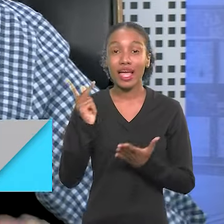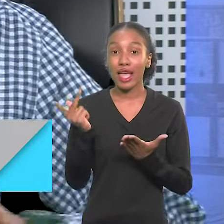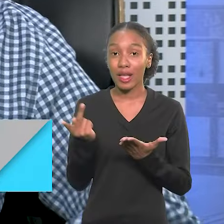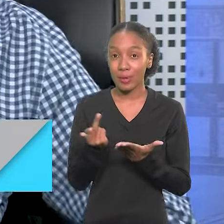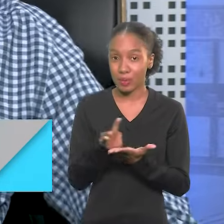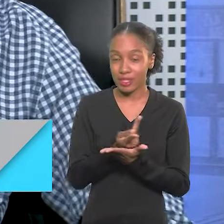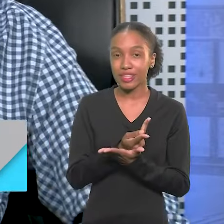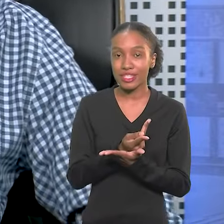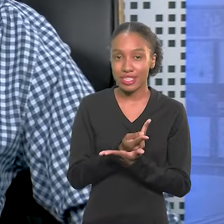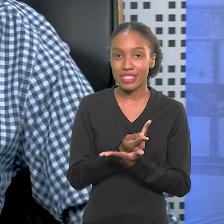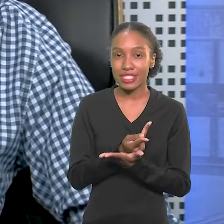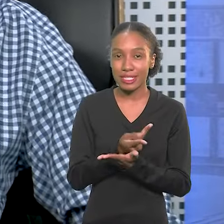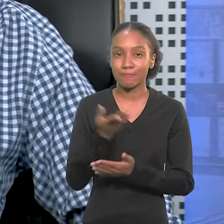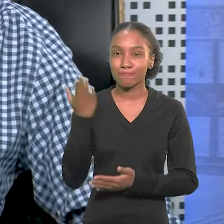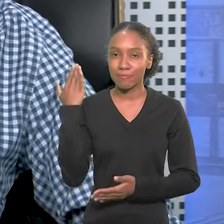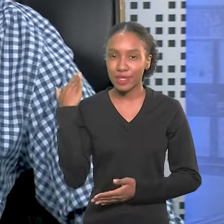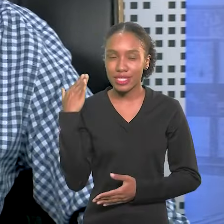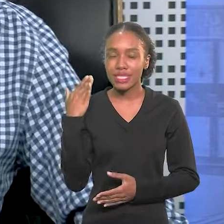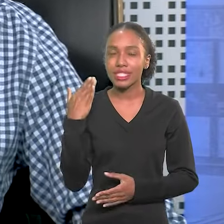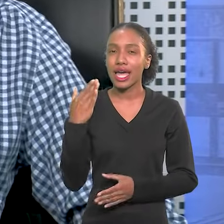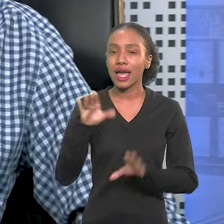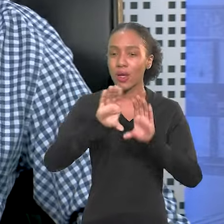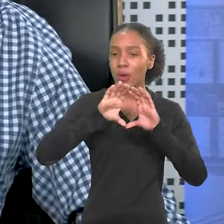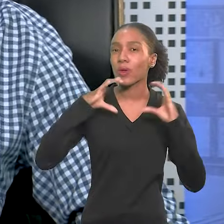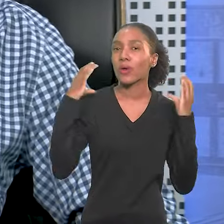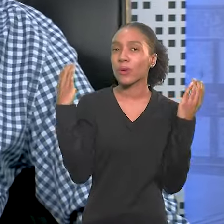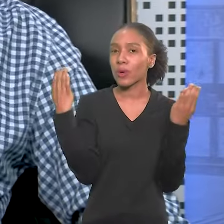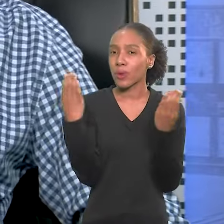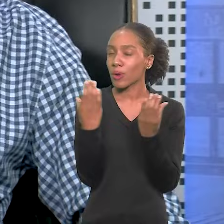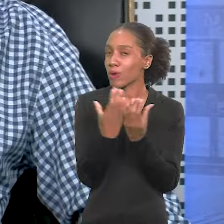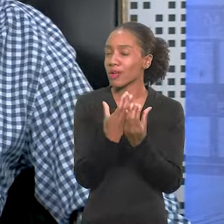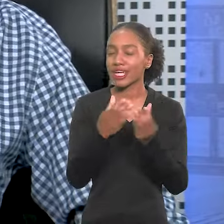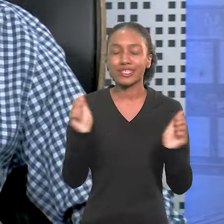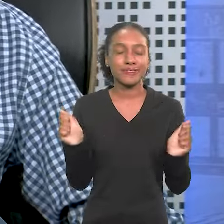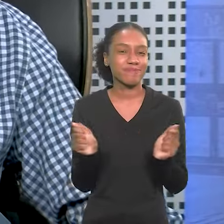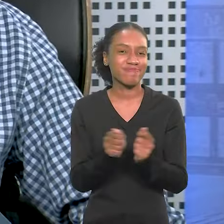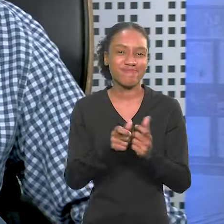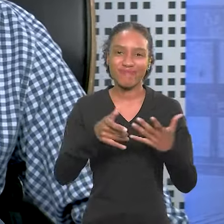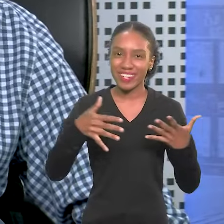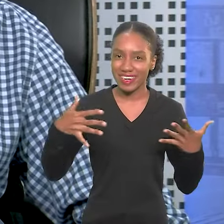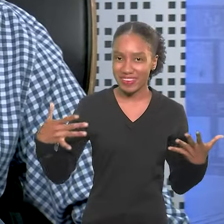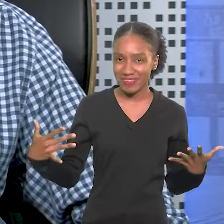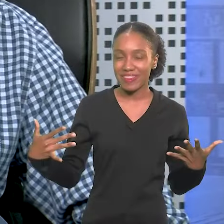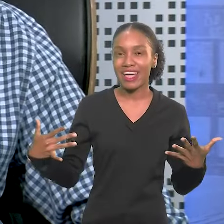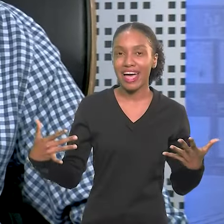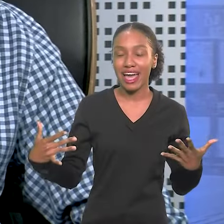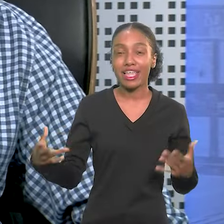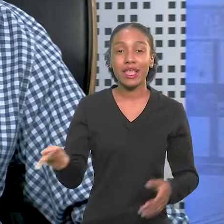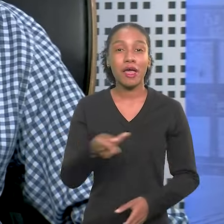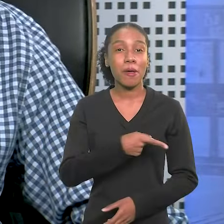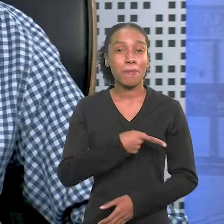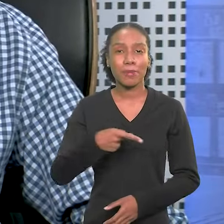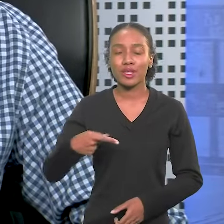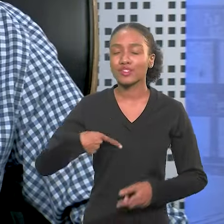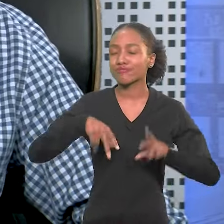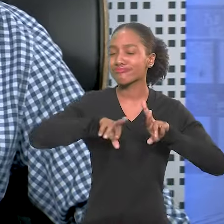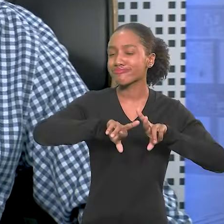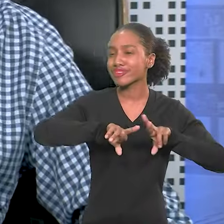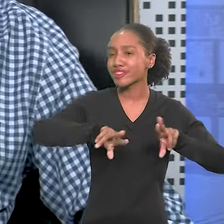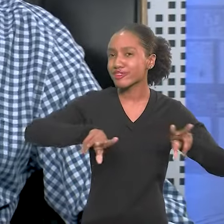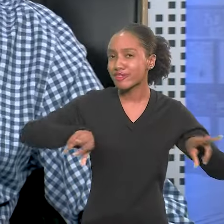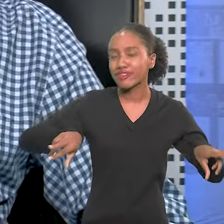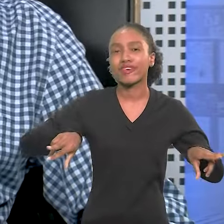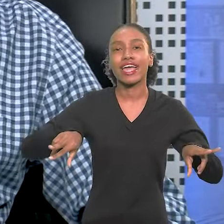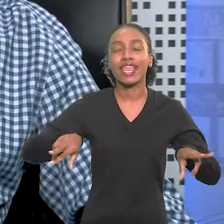vemos agora poucos dias um grande congresso e foi maravilhoso Estevam Hernandes